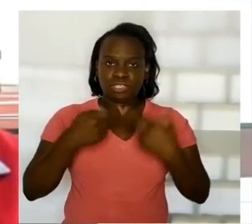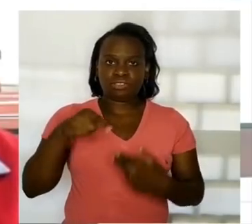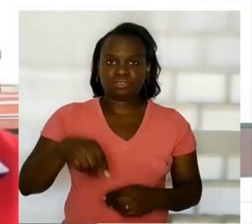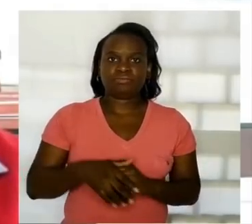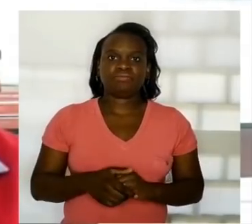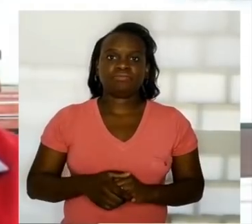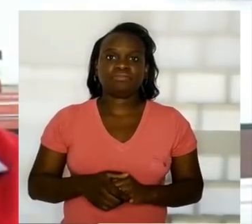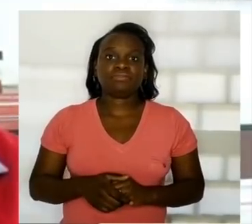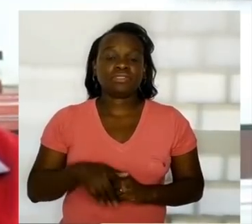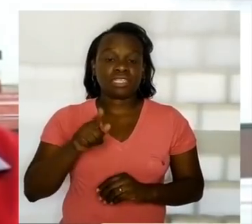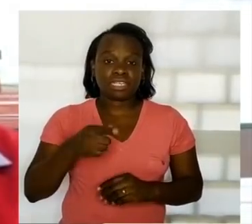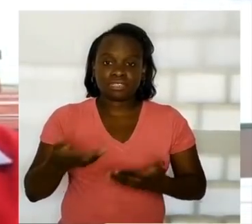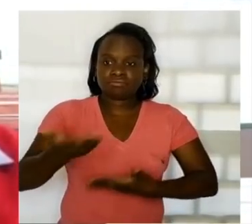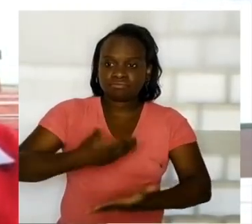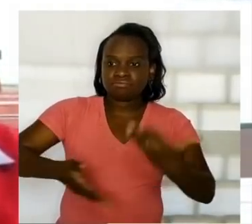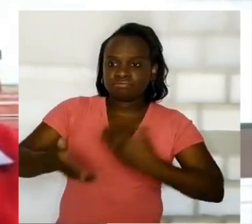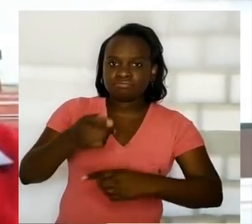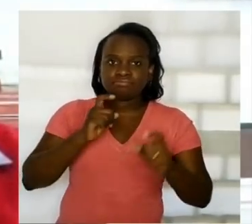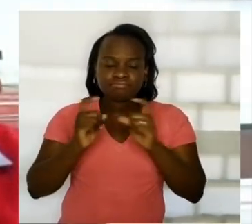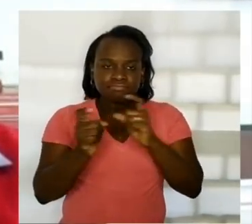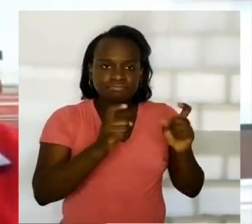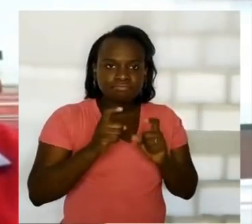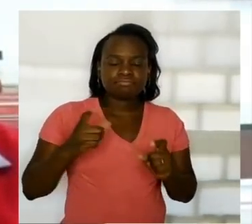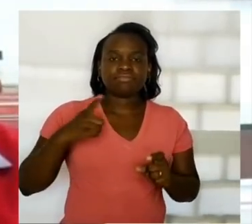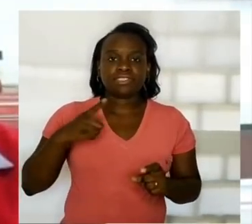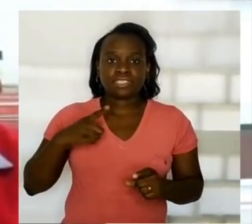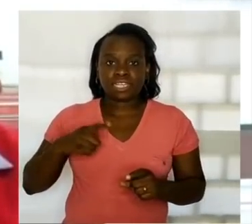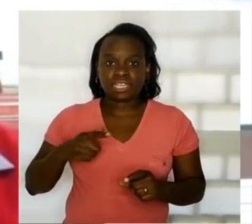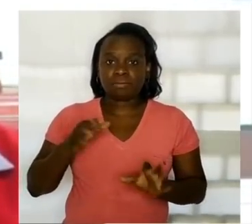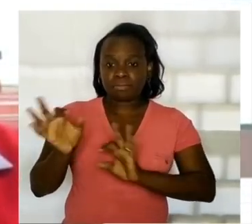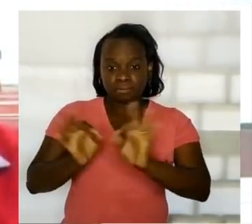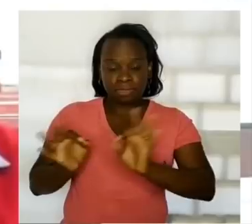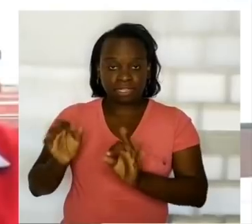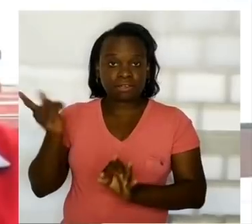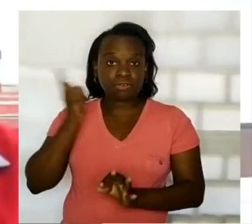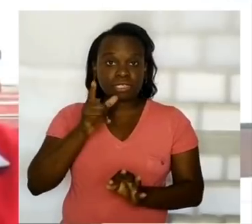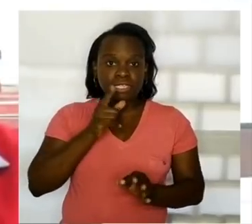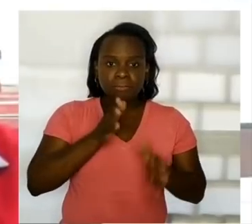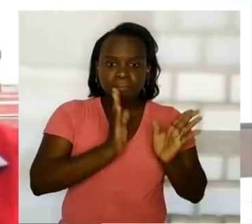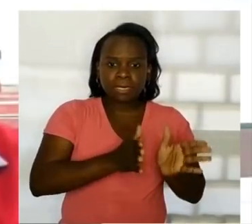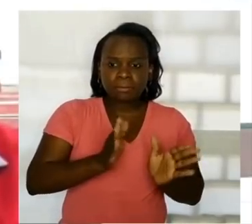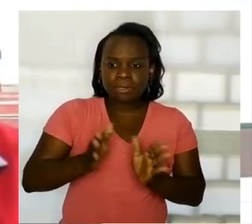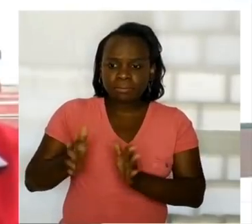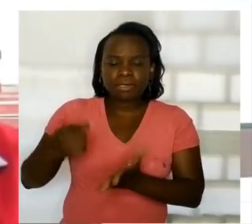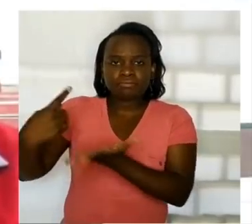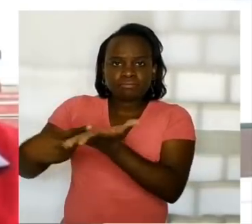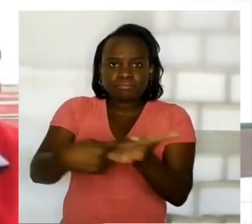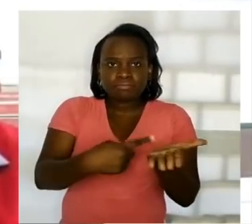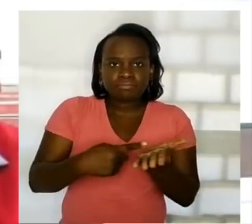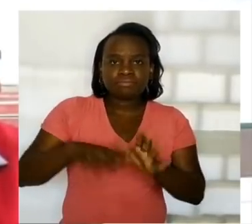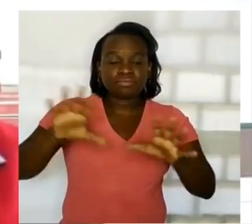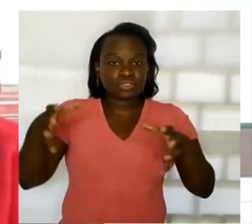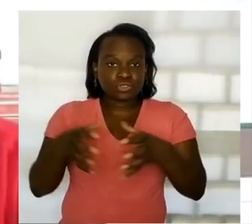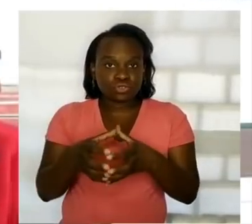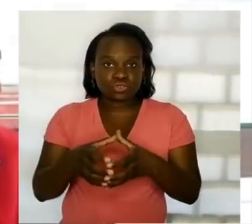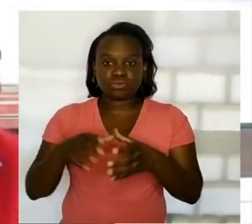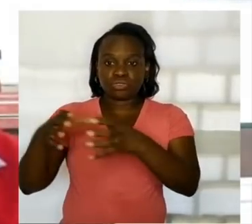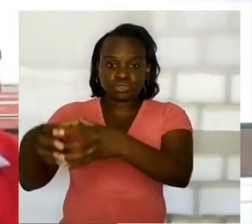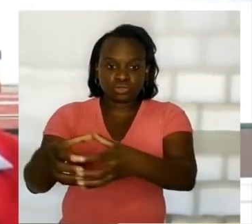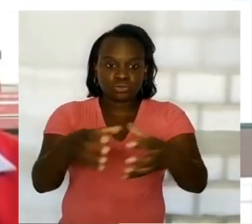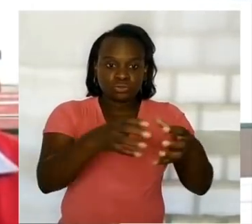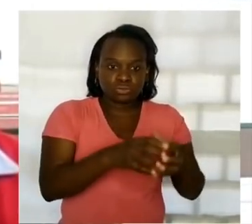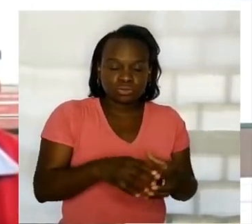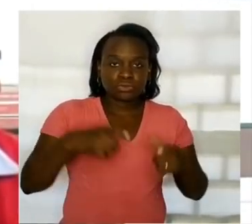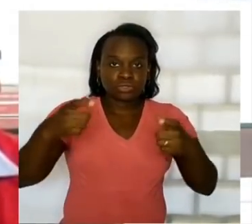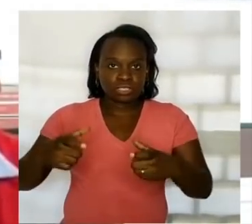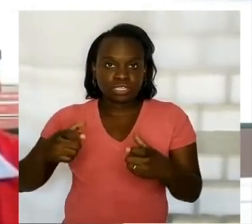envolvidos nesta reunião. Essa articulação envolveu e envolve nessa realização uma orquestração coletiva, né,